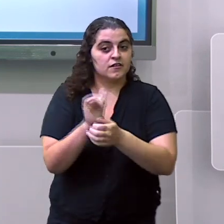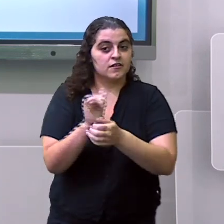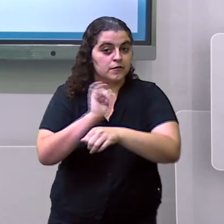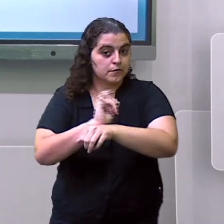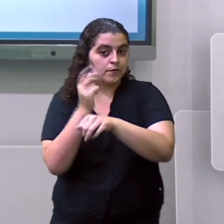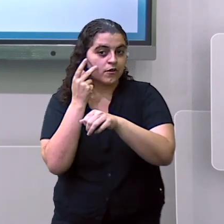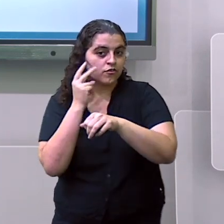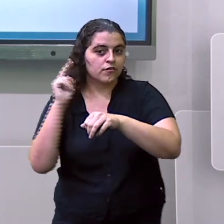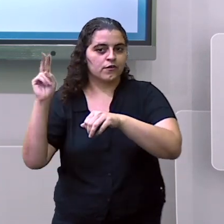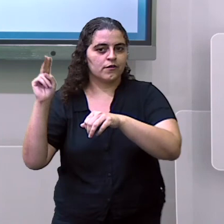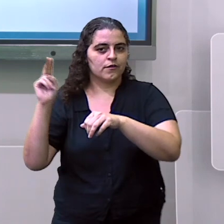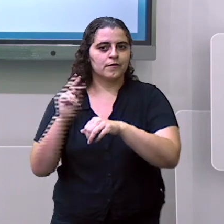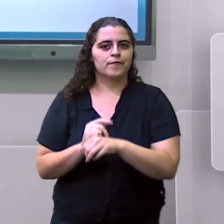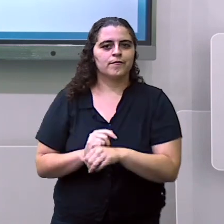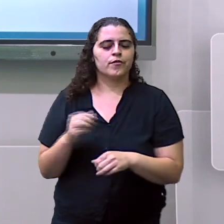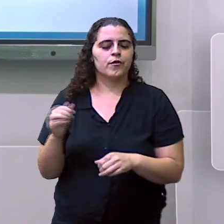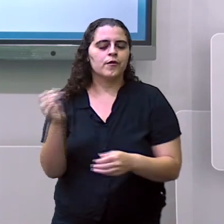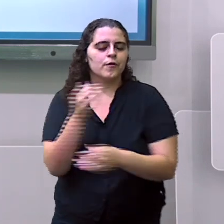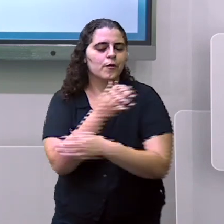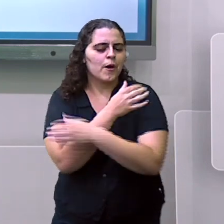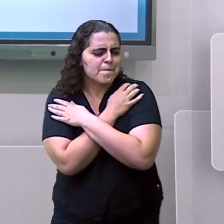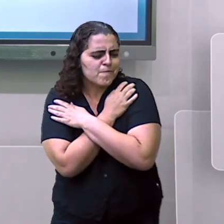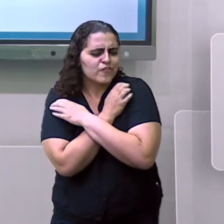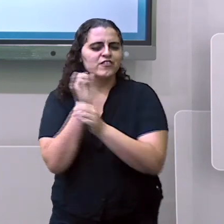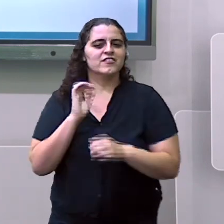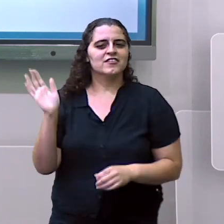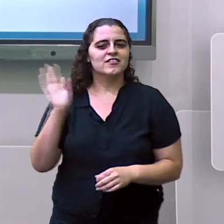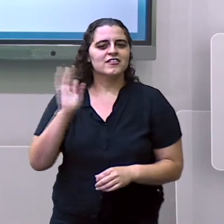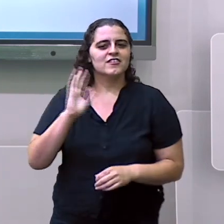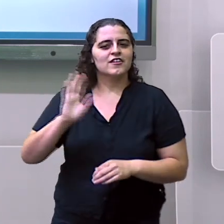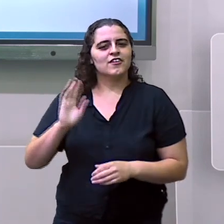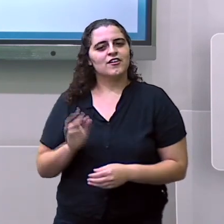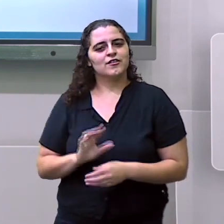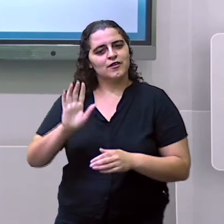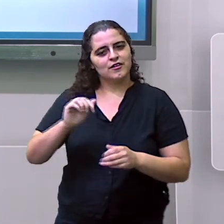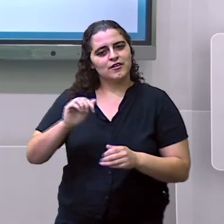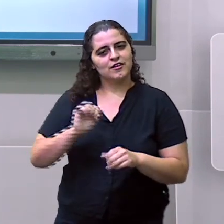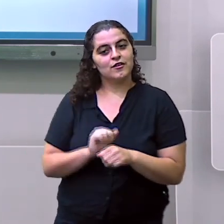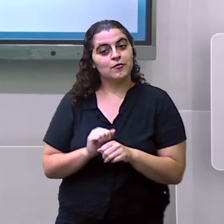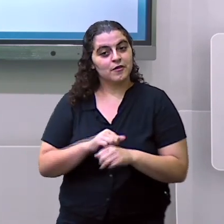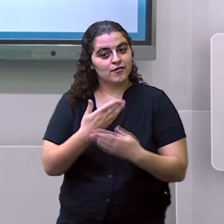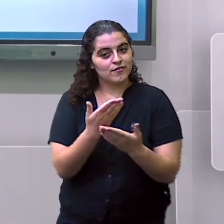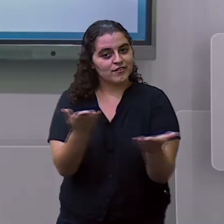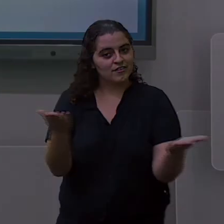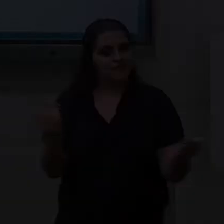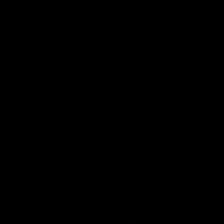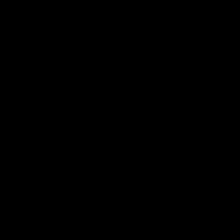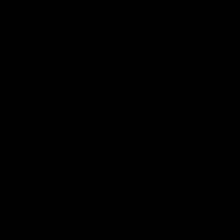YouTube SMED GV. Um forte abraço e aguardo vocês na próxima aula.